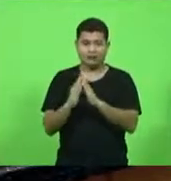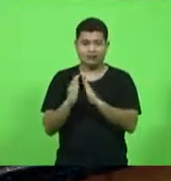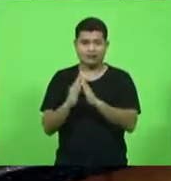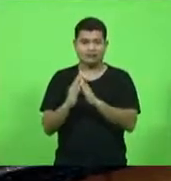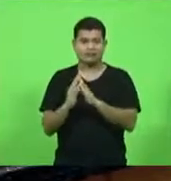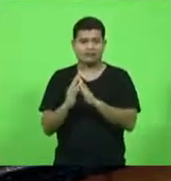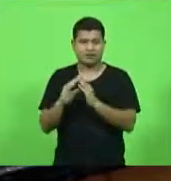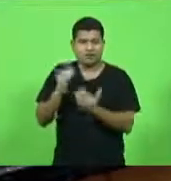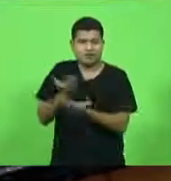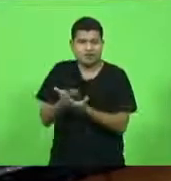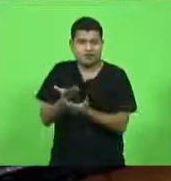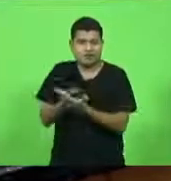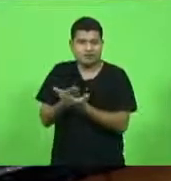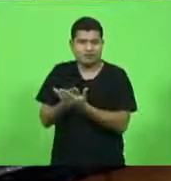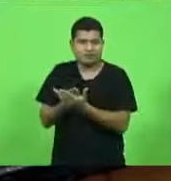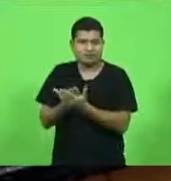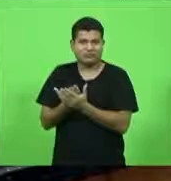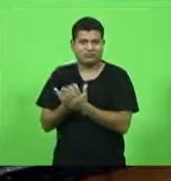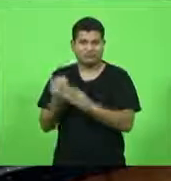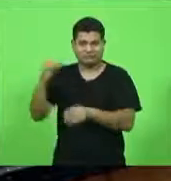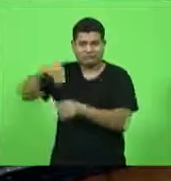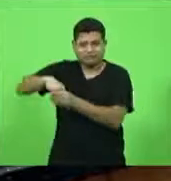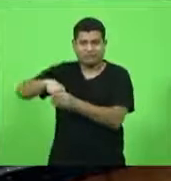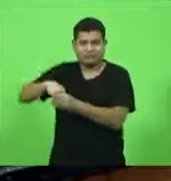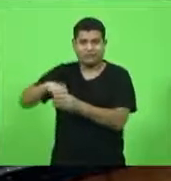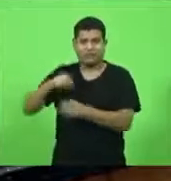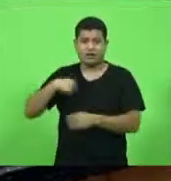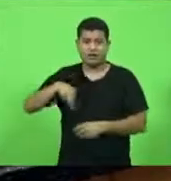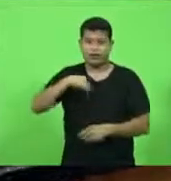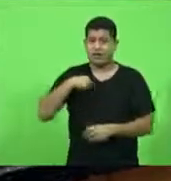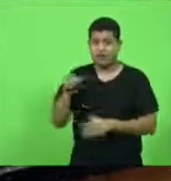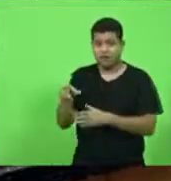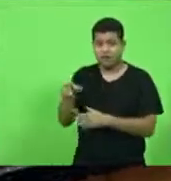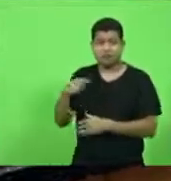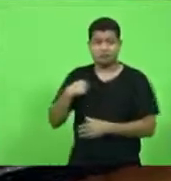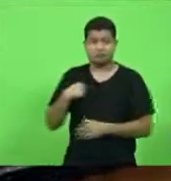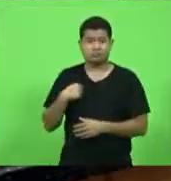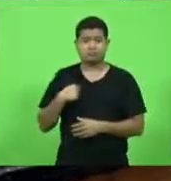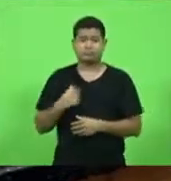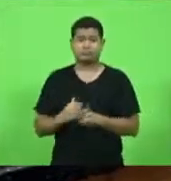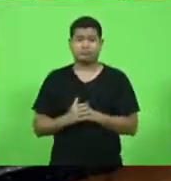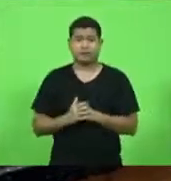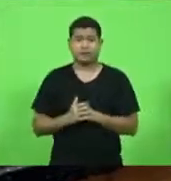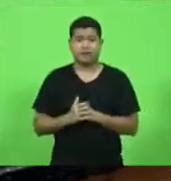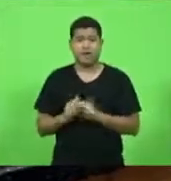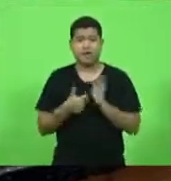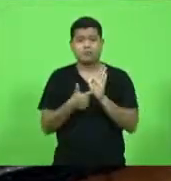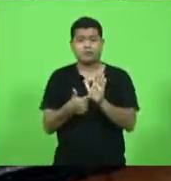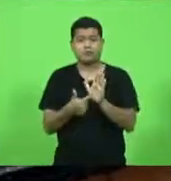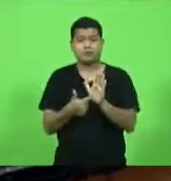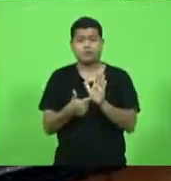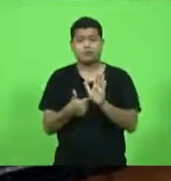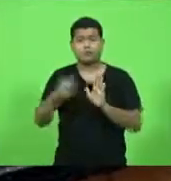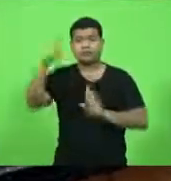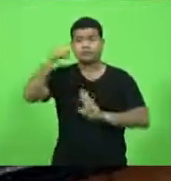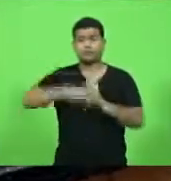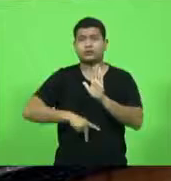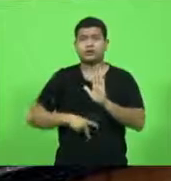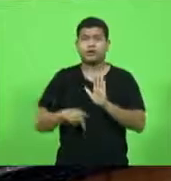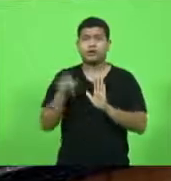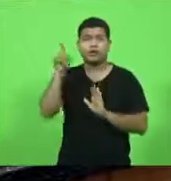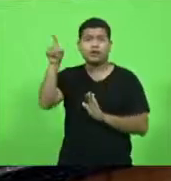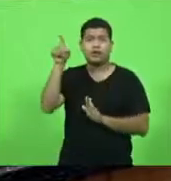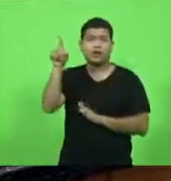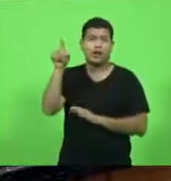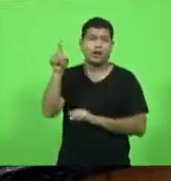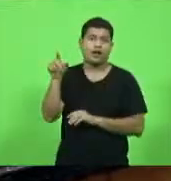Beleza, foi lá, o trabalho dele. Nós somos pagos para isso, né, deputado Bruno? Ele apresentou o projeto dele, alguém lá na Ásia fez uma